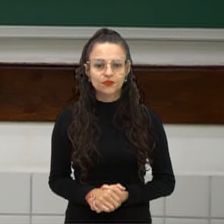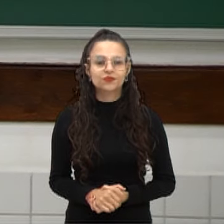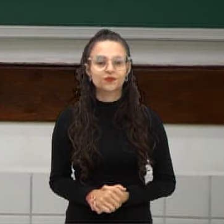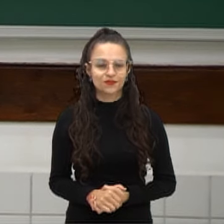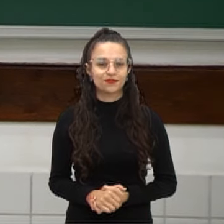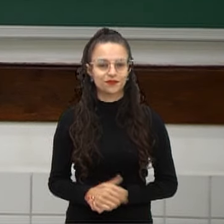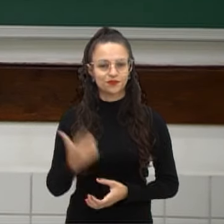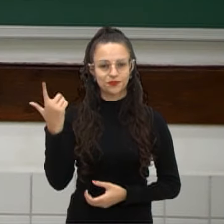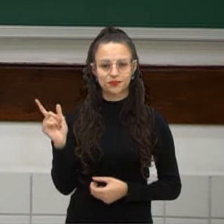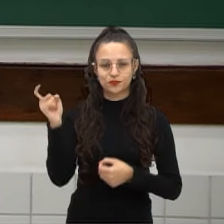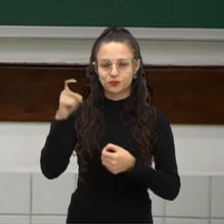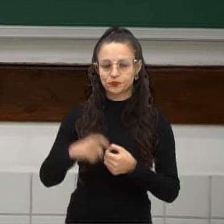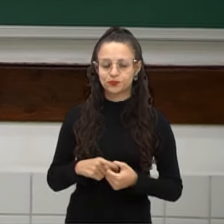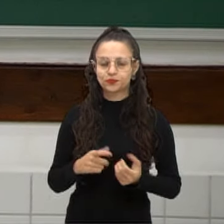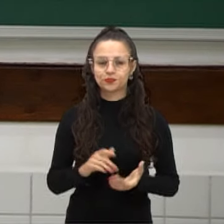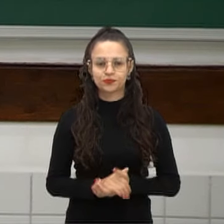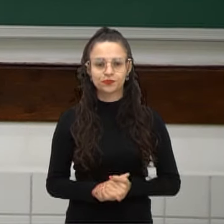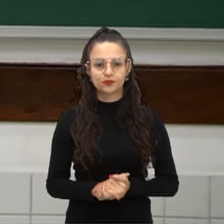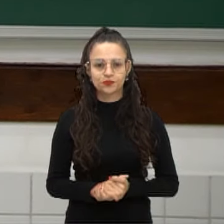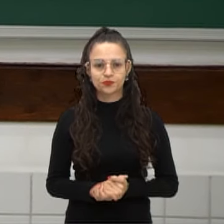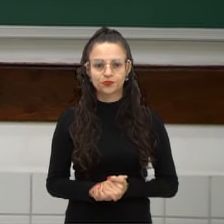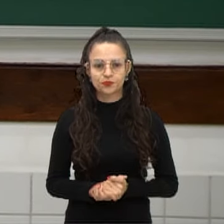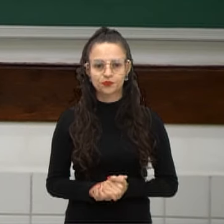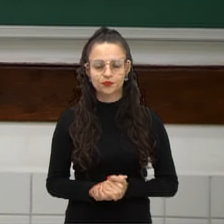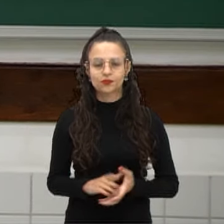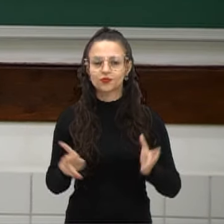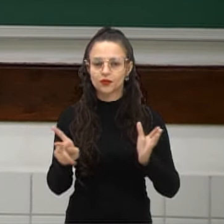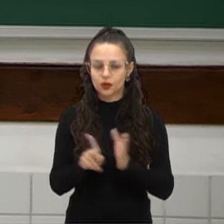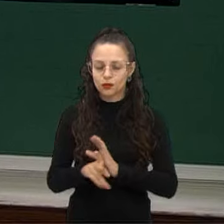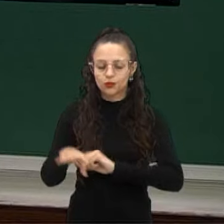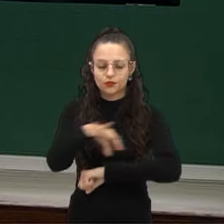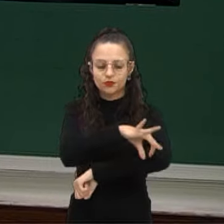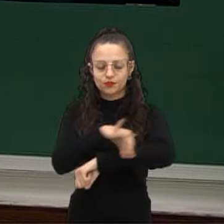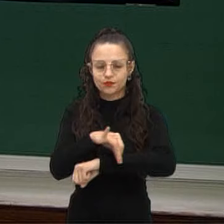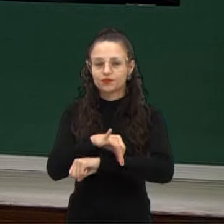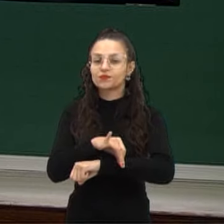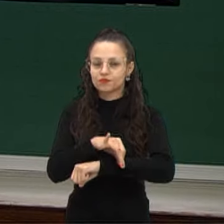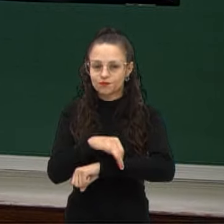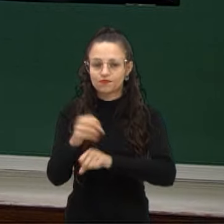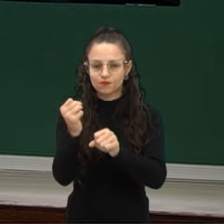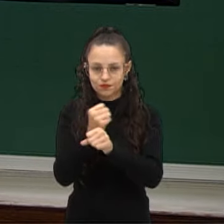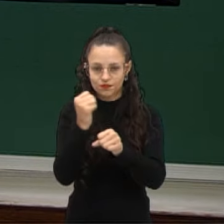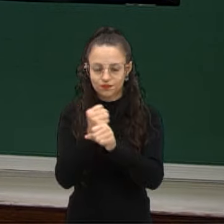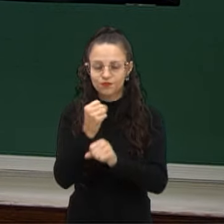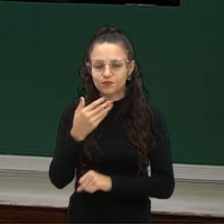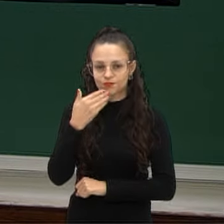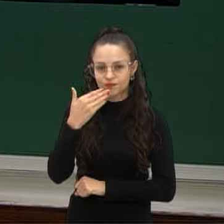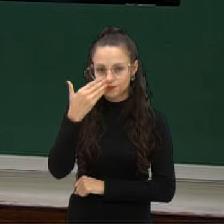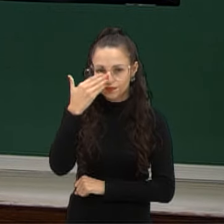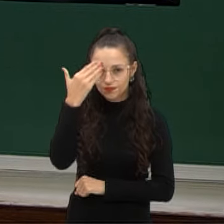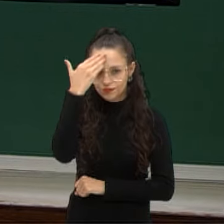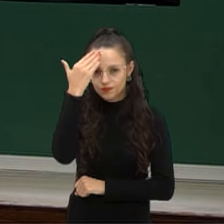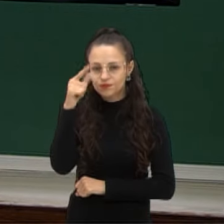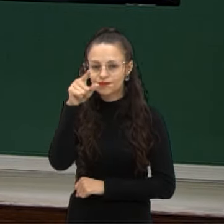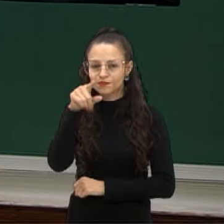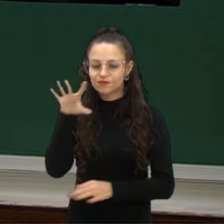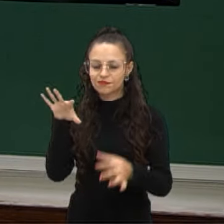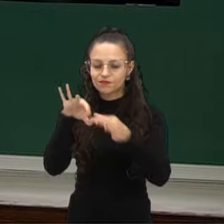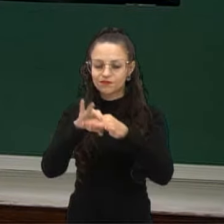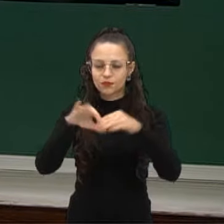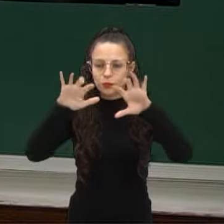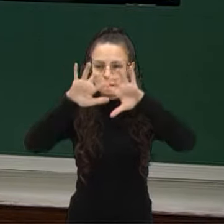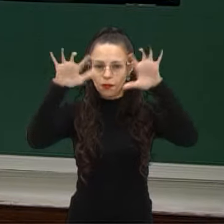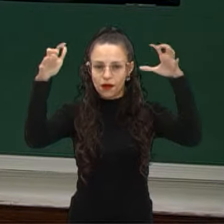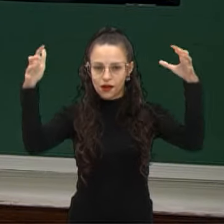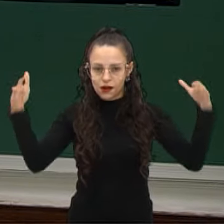De volta aqui, né, pessoal? Peculiar da arquitetura islâmica, é um elemento decorativo arquitetônico baseado em prismas